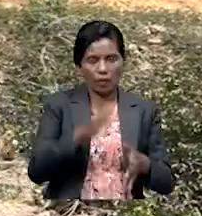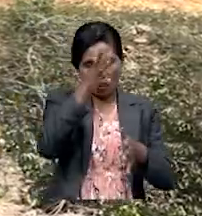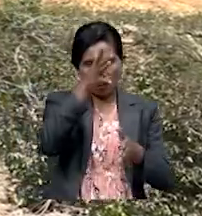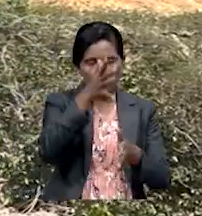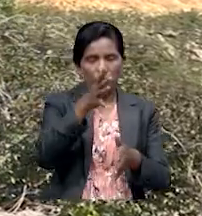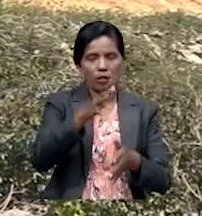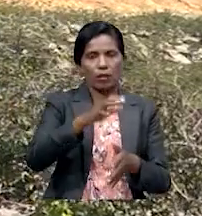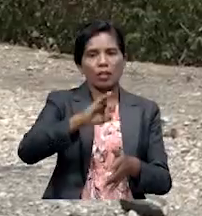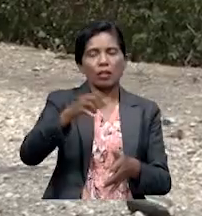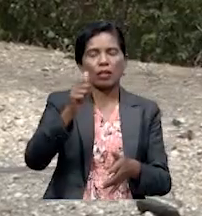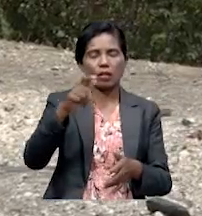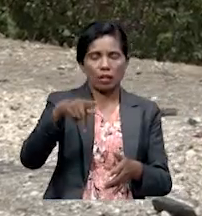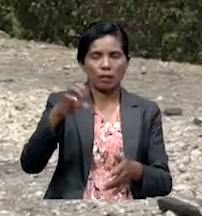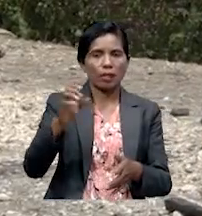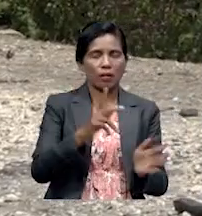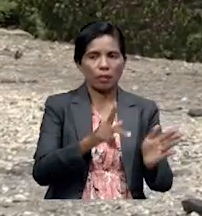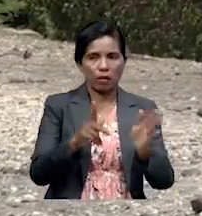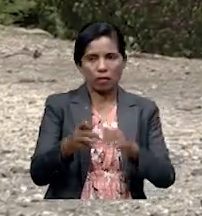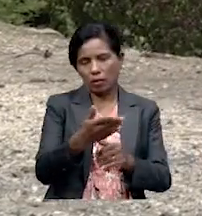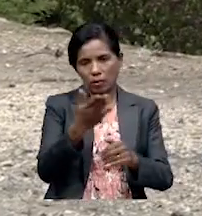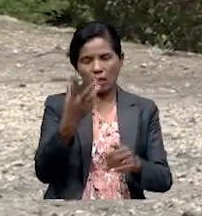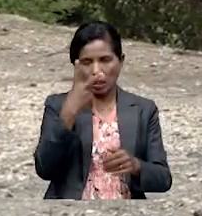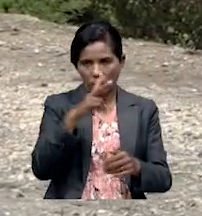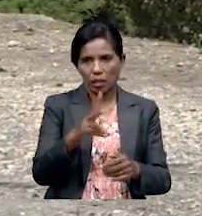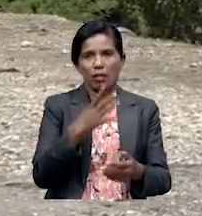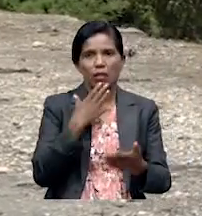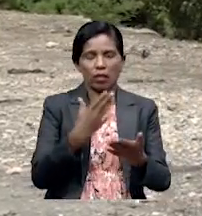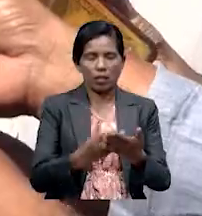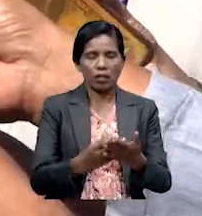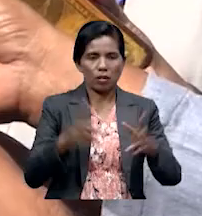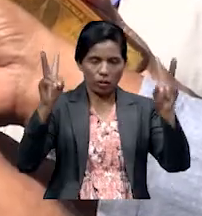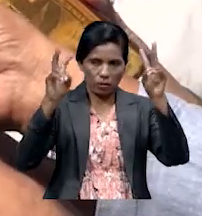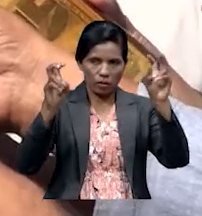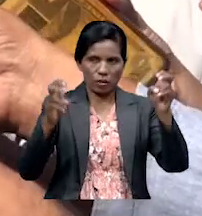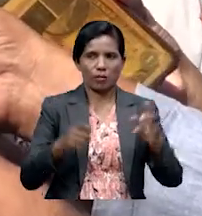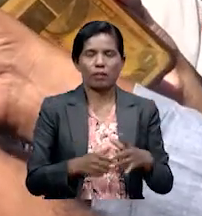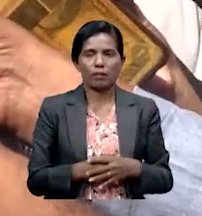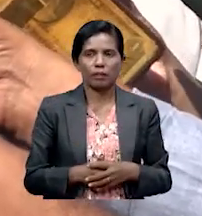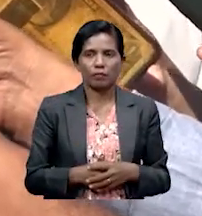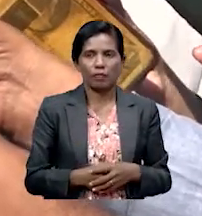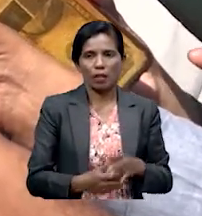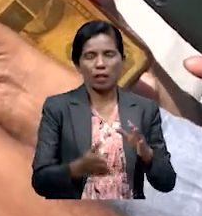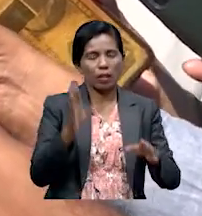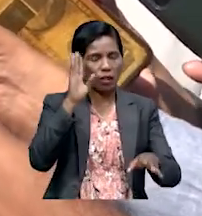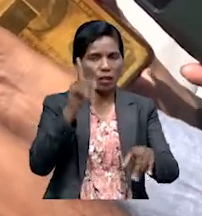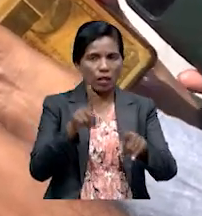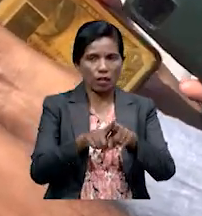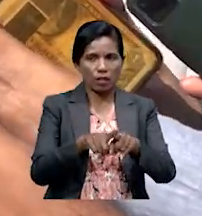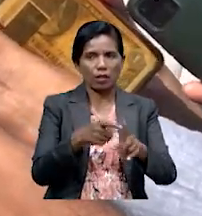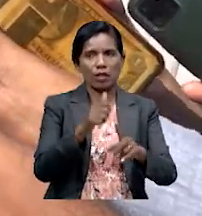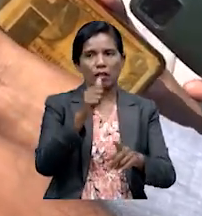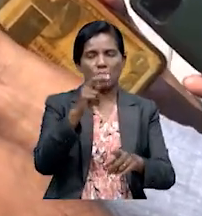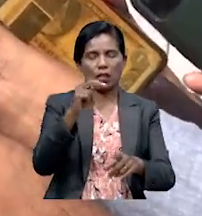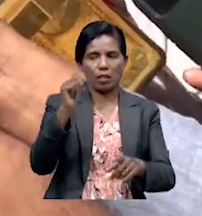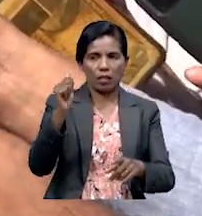plano né, se ite bot sir hari di dok né hanesan topik ido ohin. Itene alin sir usi anap ma tau hen